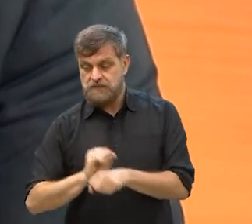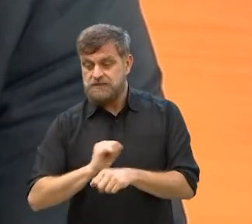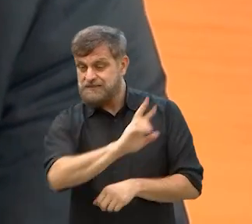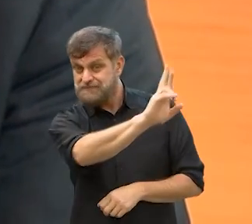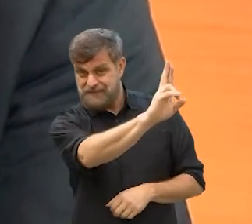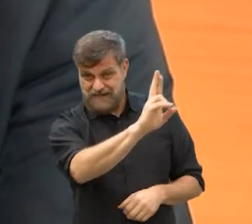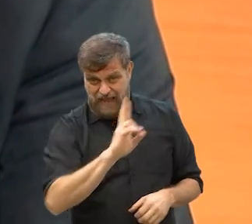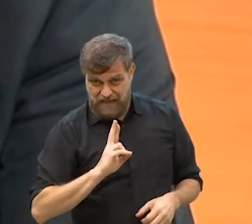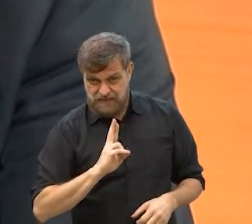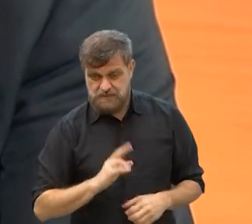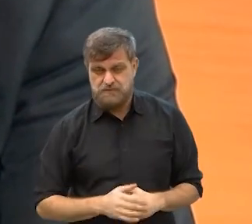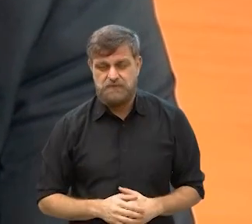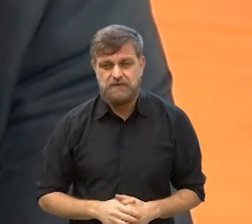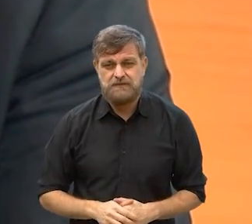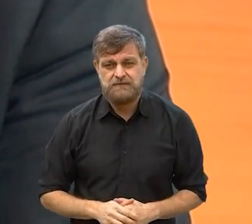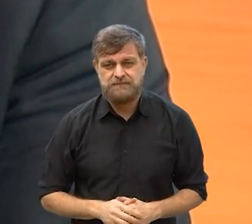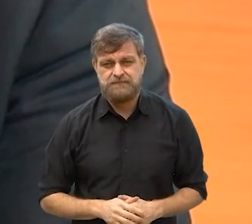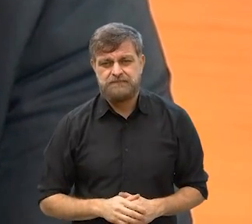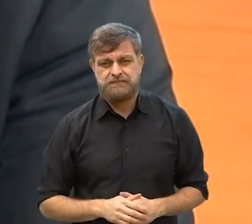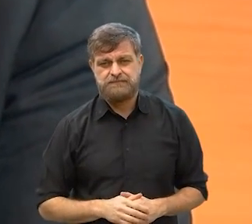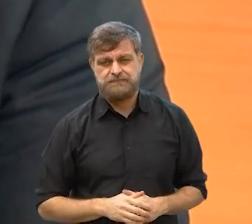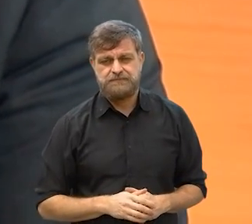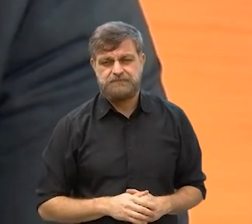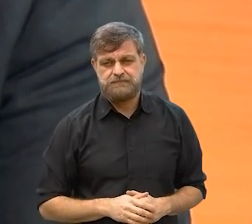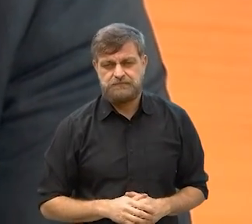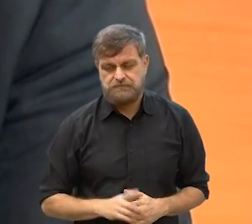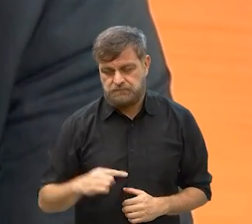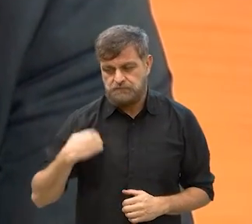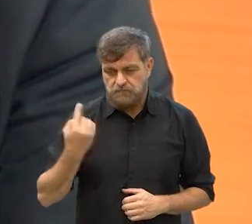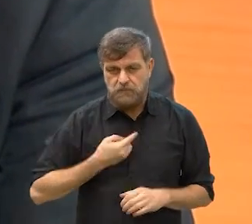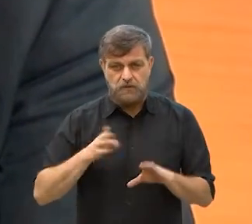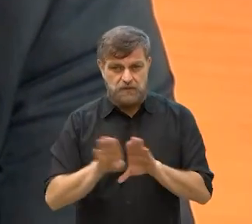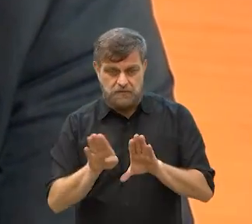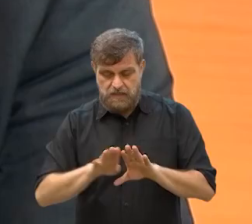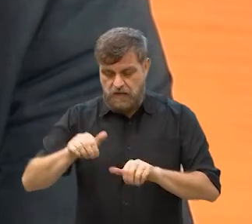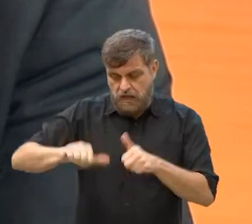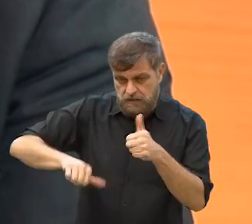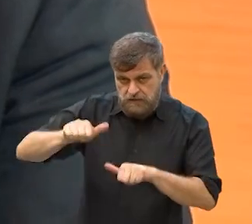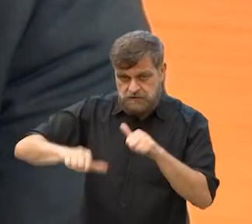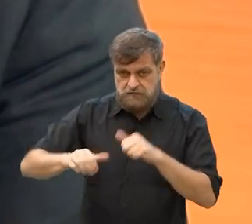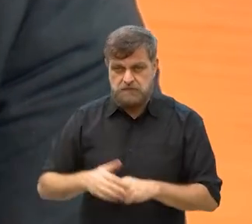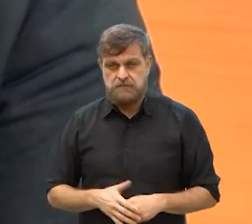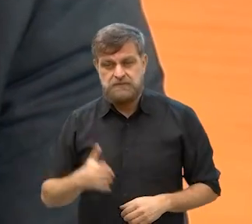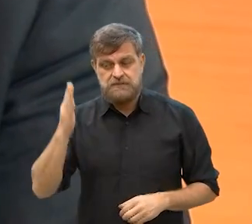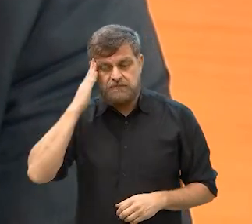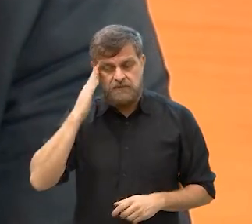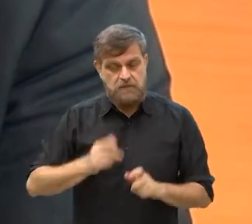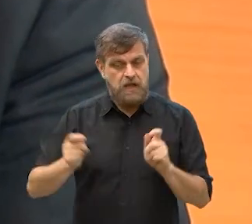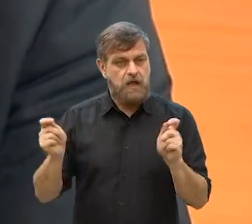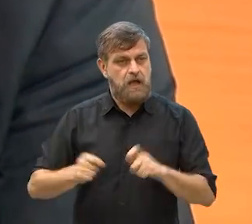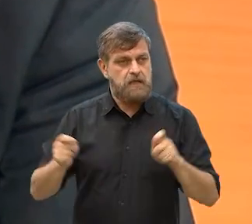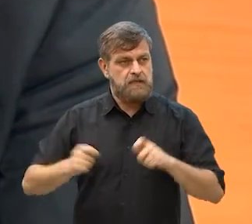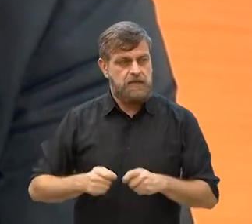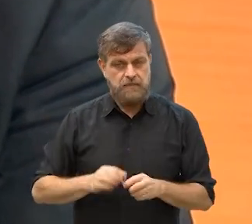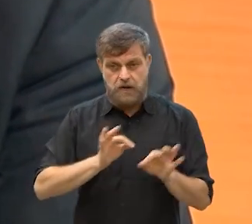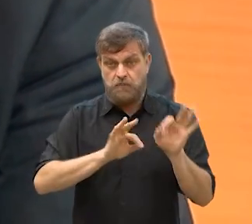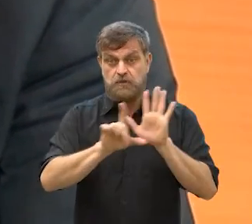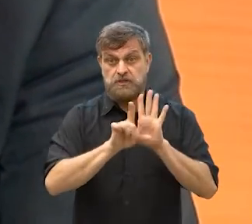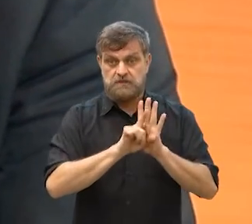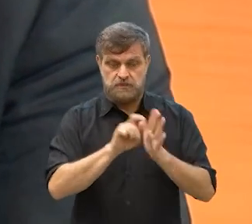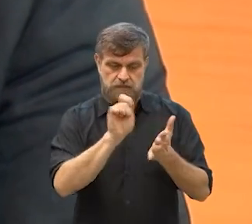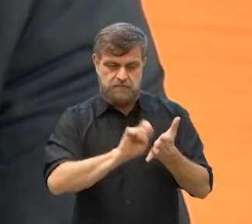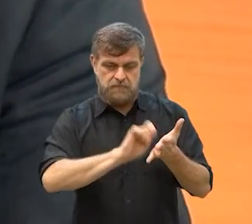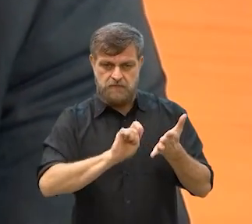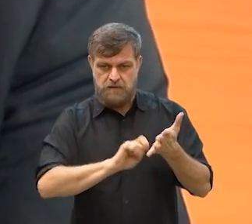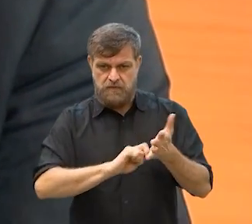que o executivo encaminha para nós, nós até analisamos e avaliamos a possibilidade de fazer um projeto de lei.